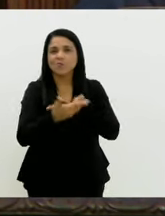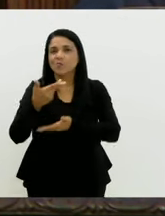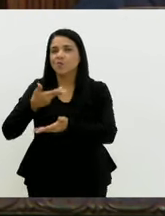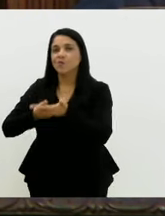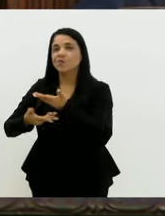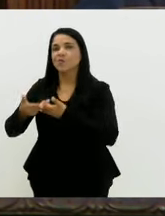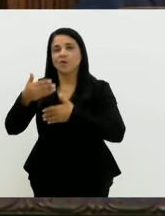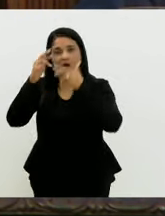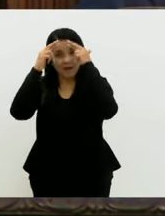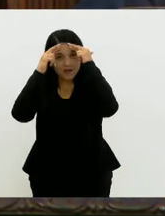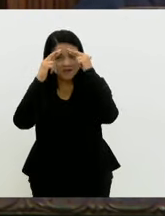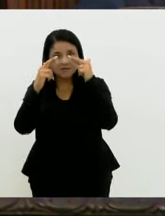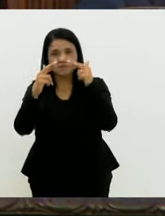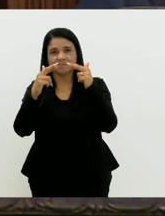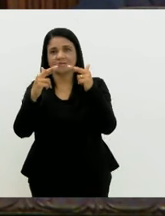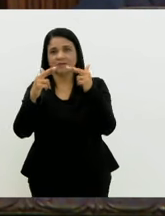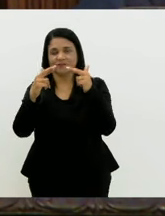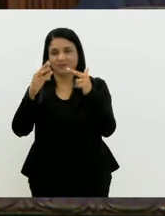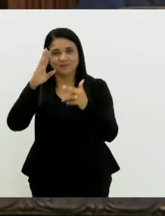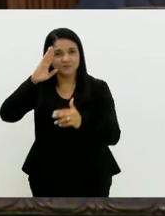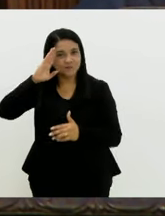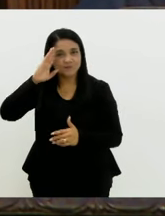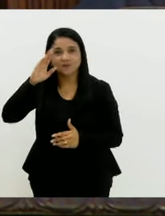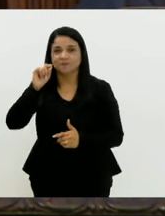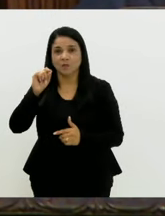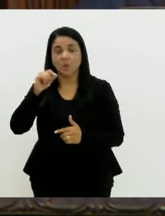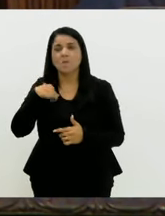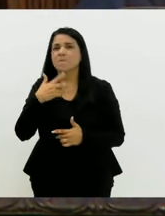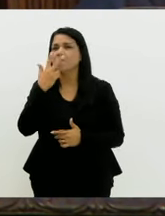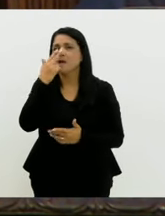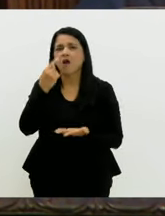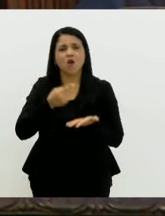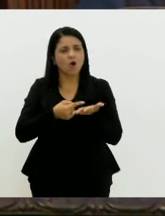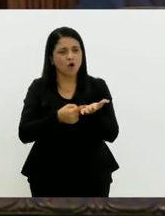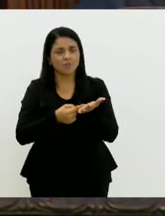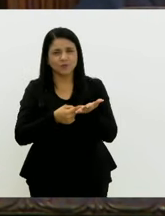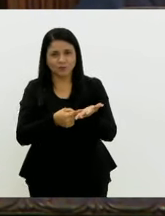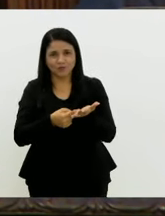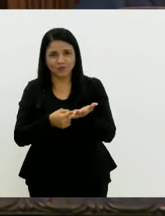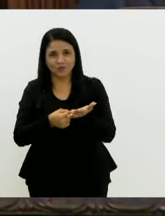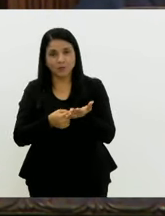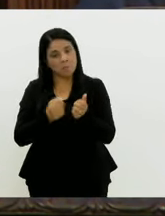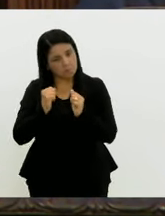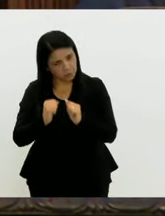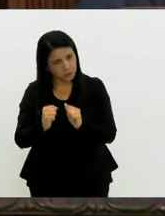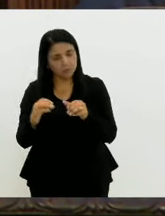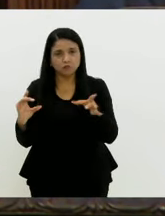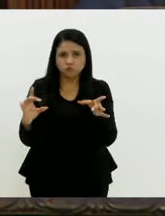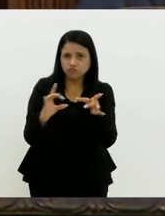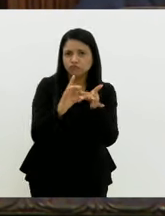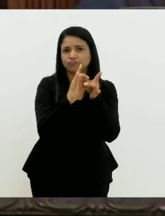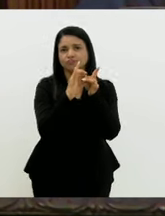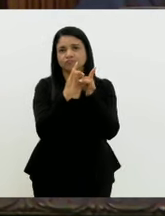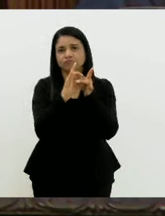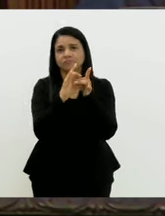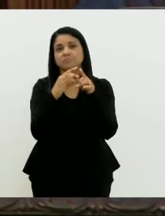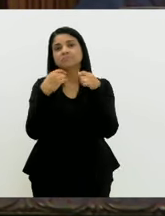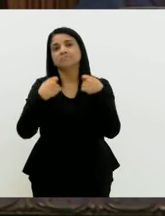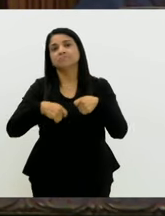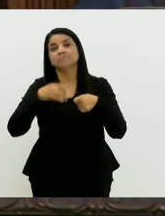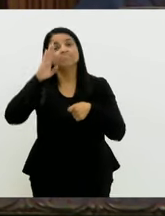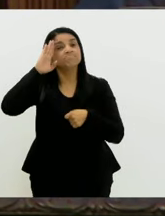se nós aqui tivéssemos combinado, olha, podemos estar juntos, mas temos que nos